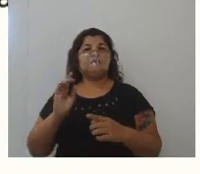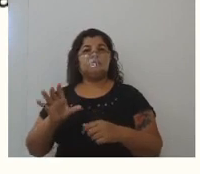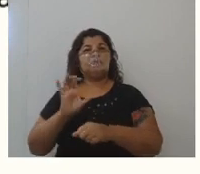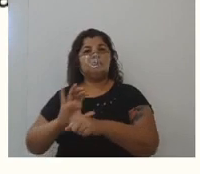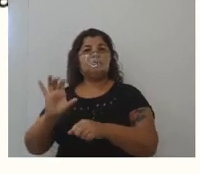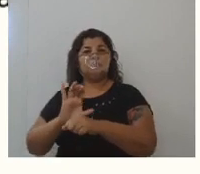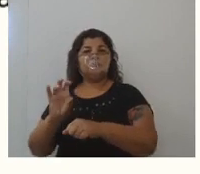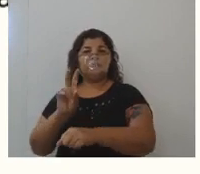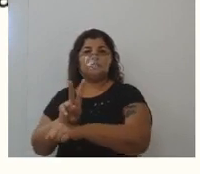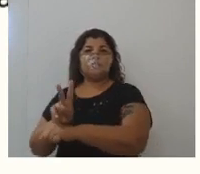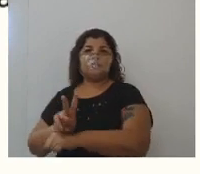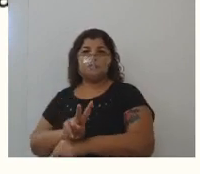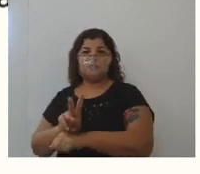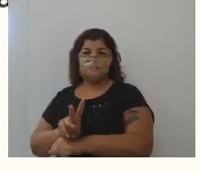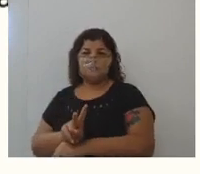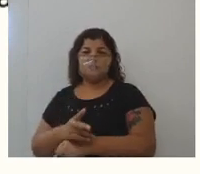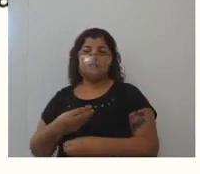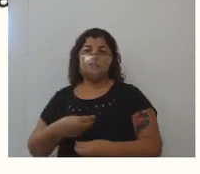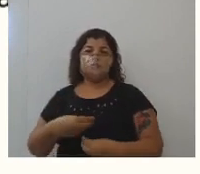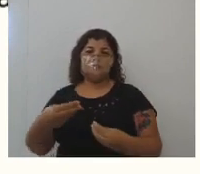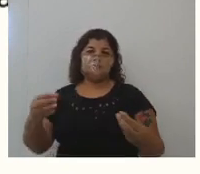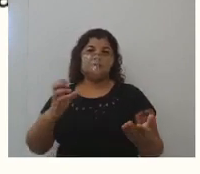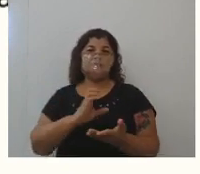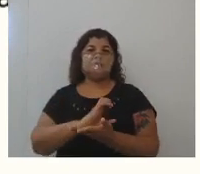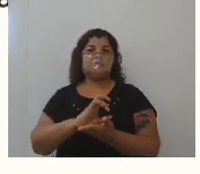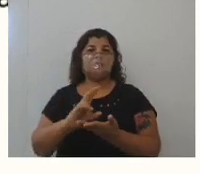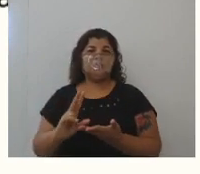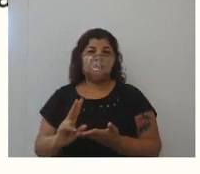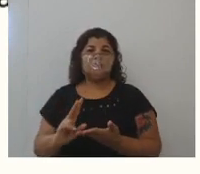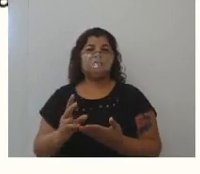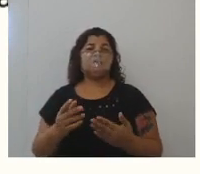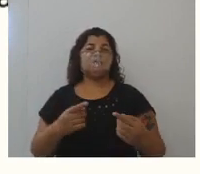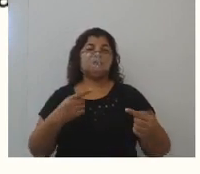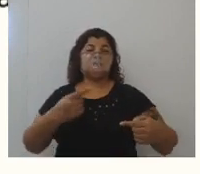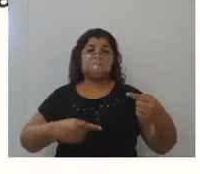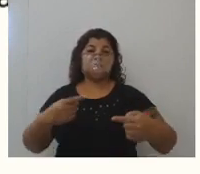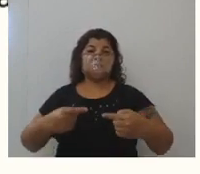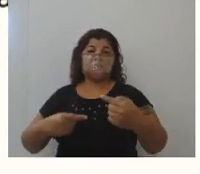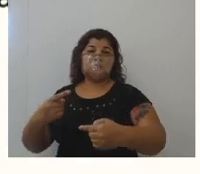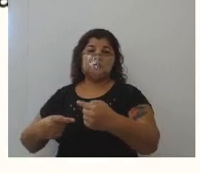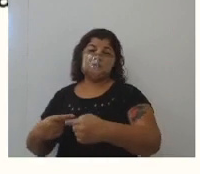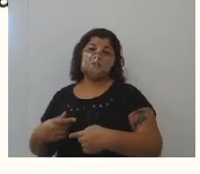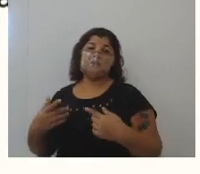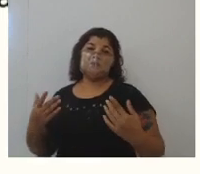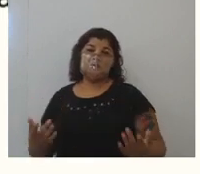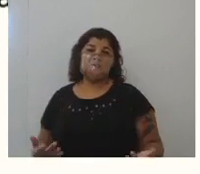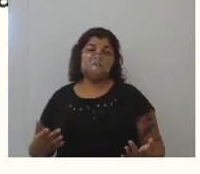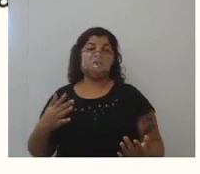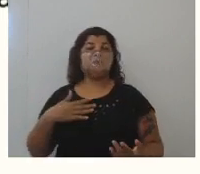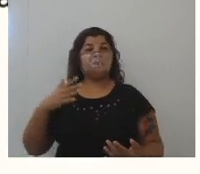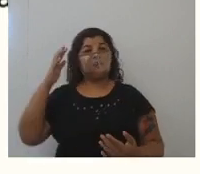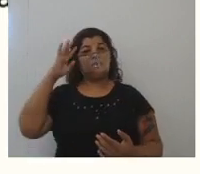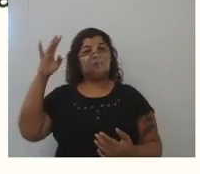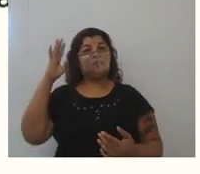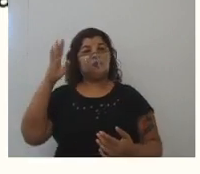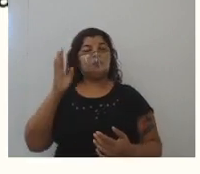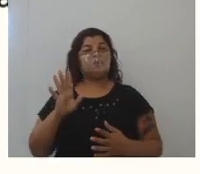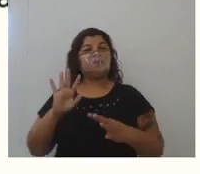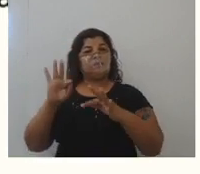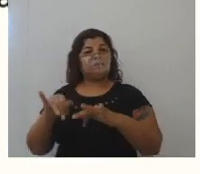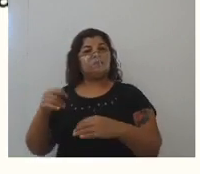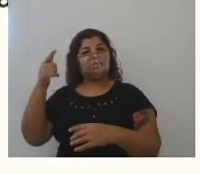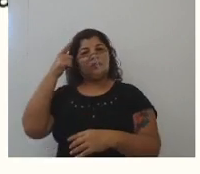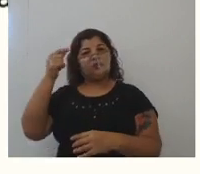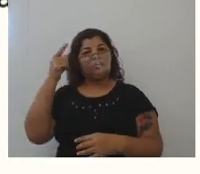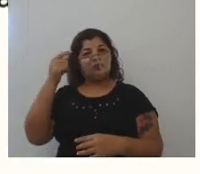distribui currículos no mercado de trabalho cada vez mais disputado, mas ele termina dizendo assim: meu sonho é terminar minha